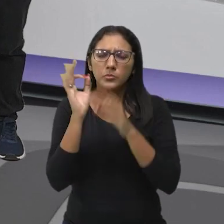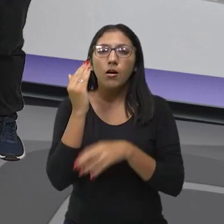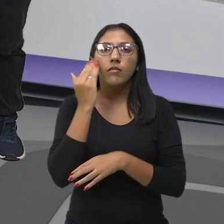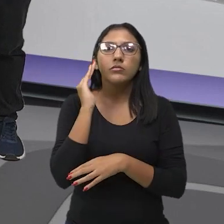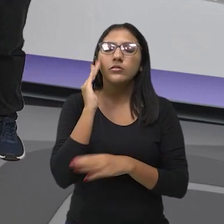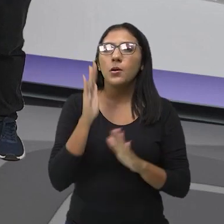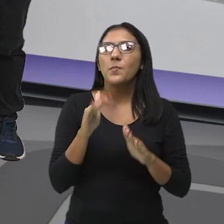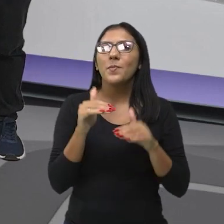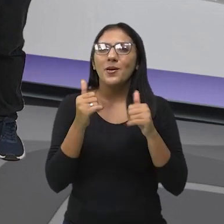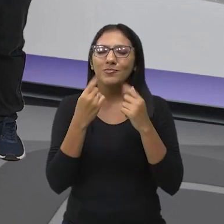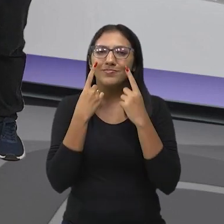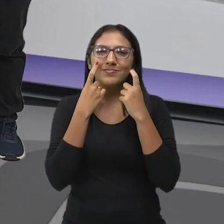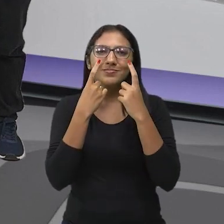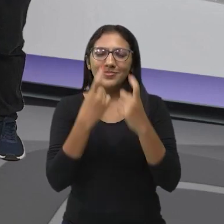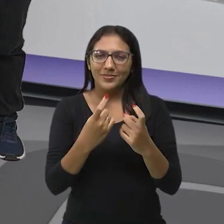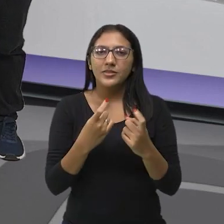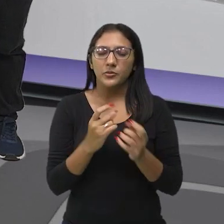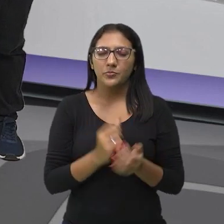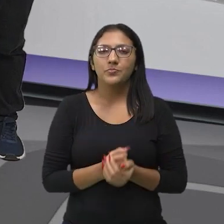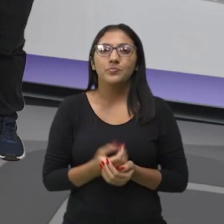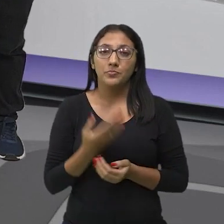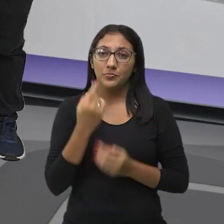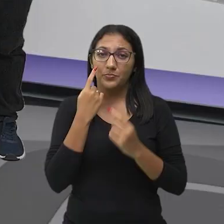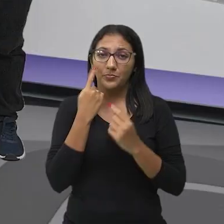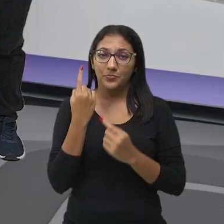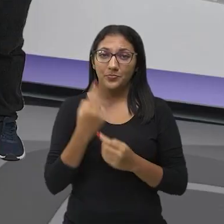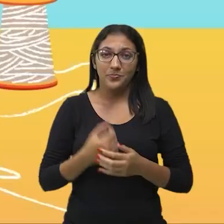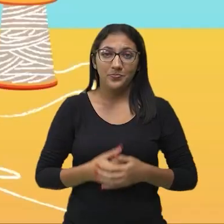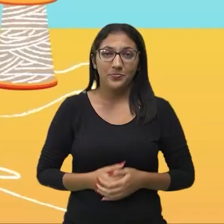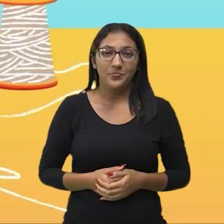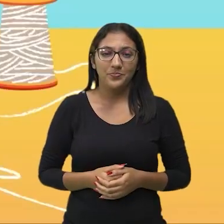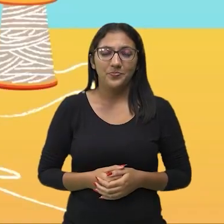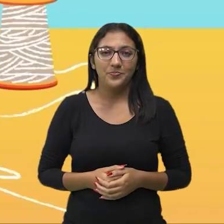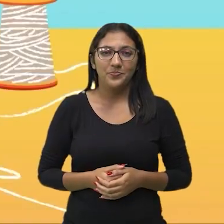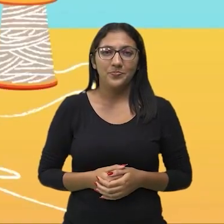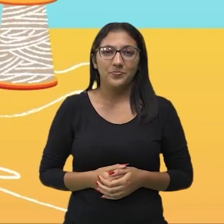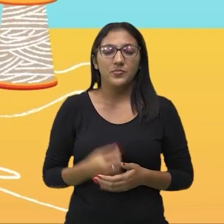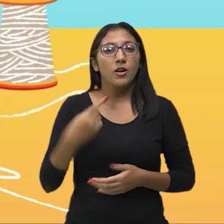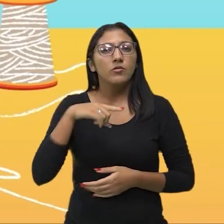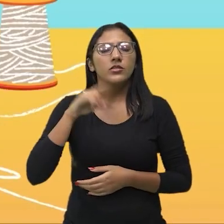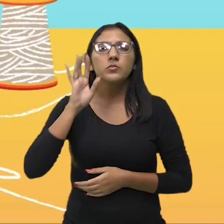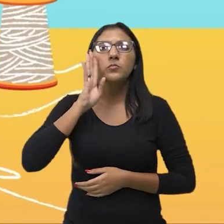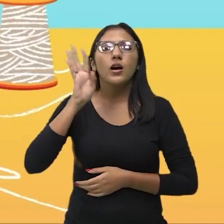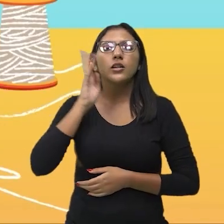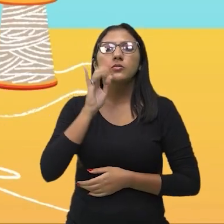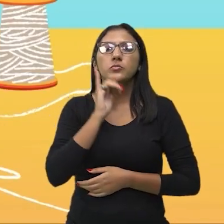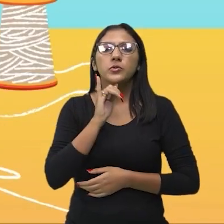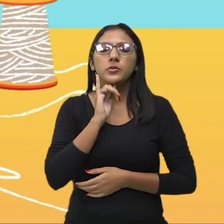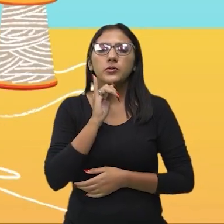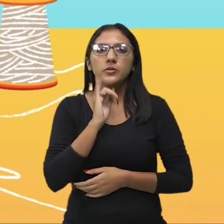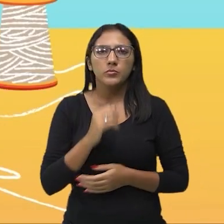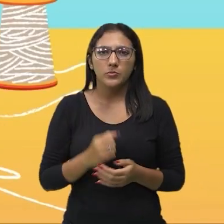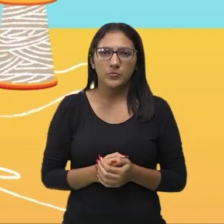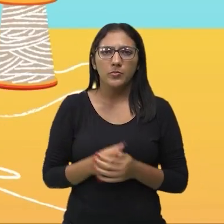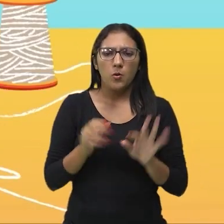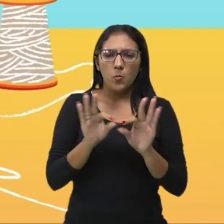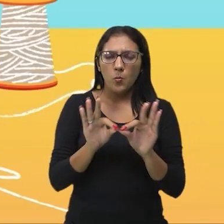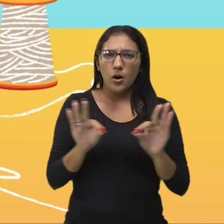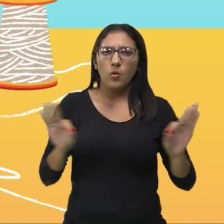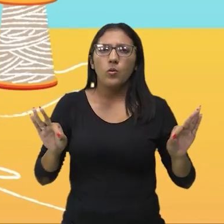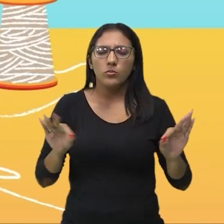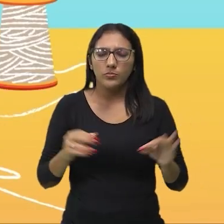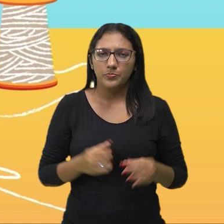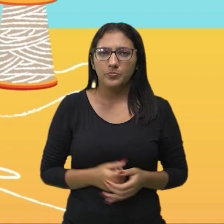bem interessante, bem bacana. Quer ver? Acompanha aí comigo. Imagine que uma circunferência é feita de uma corda.